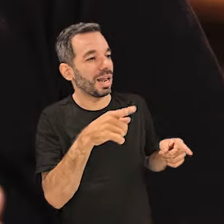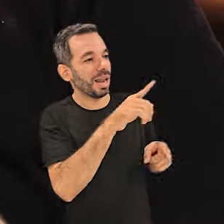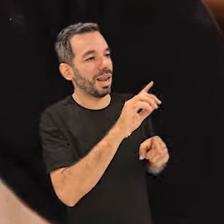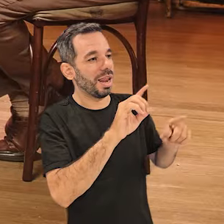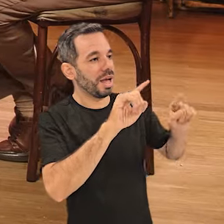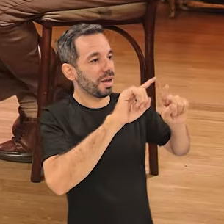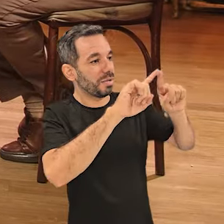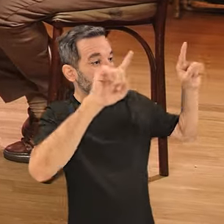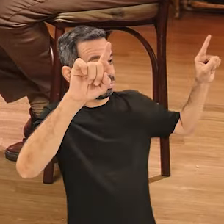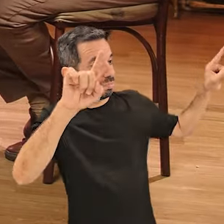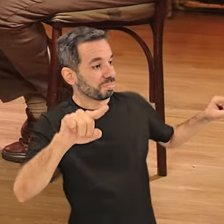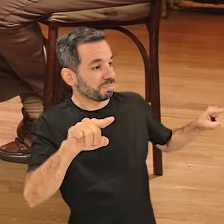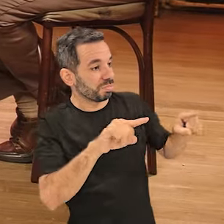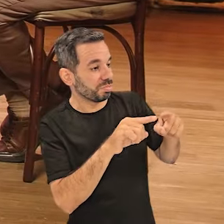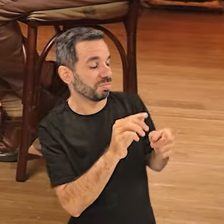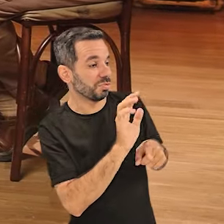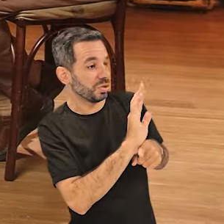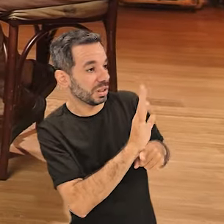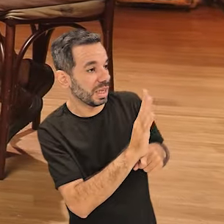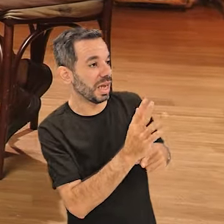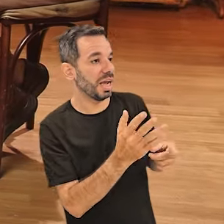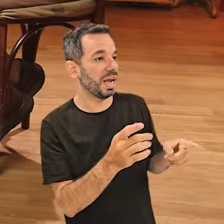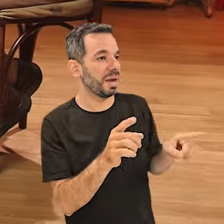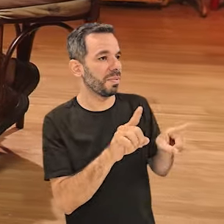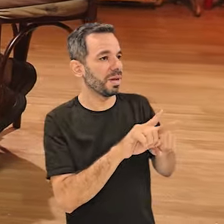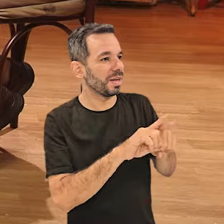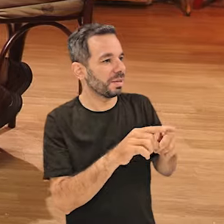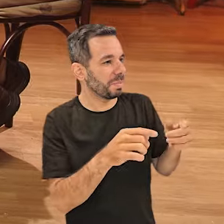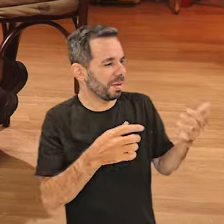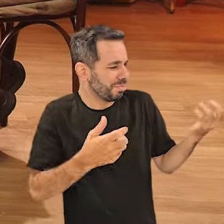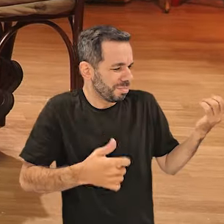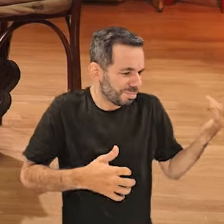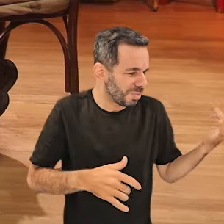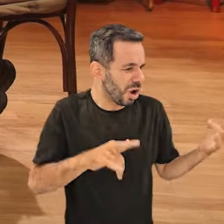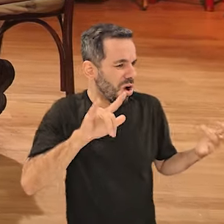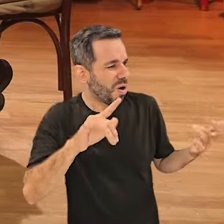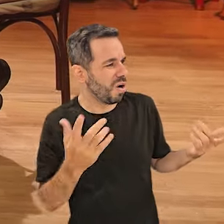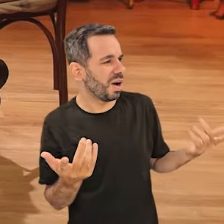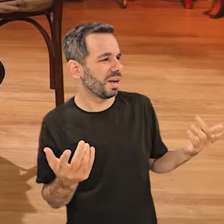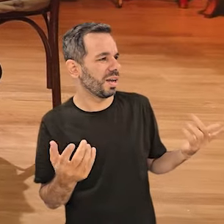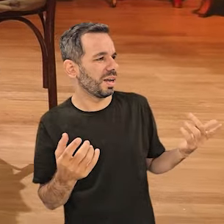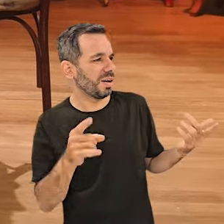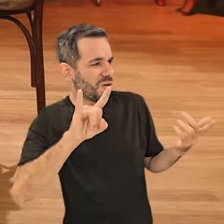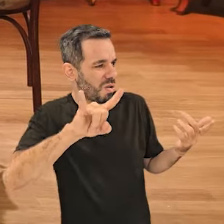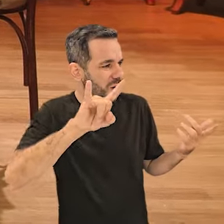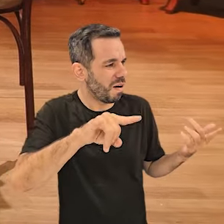de cinema, óperas, tanta coisa, rock, samba, né?